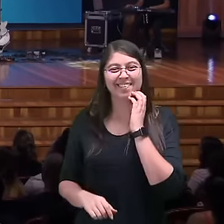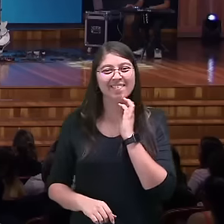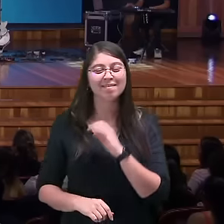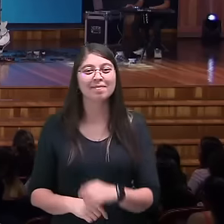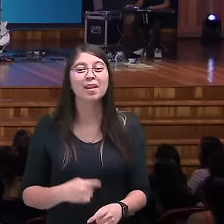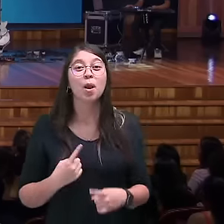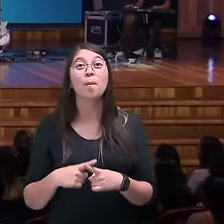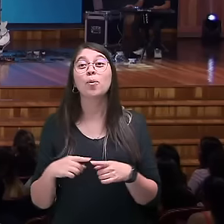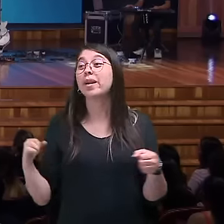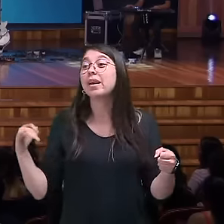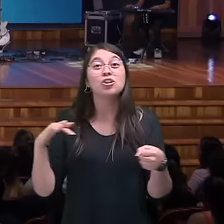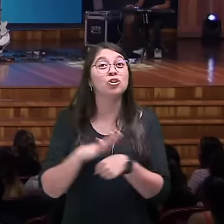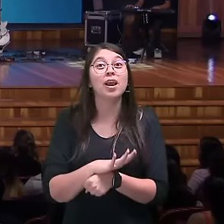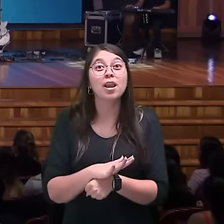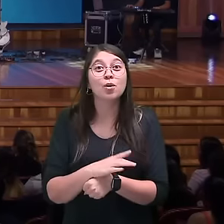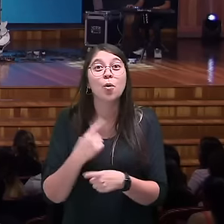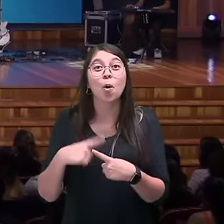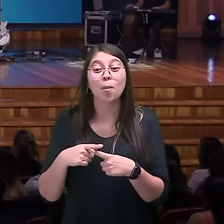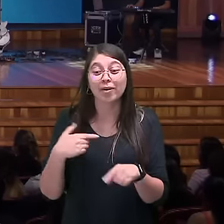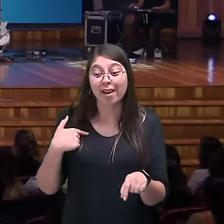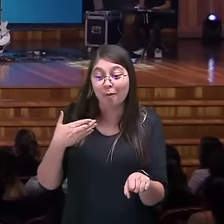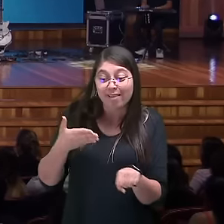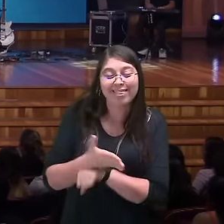encheu? Porque você entrou.